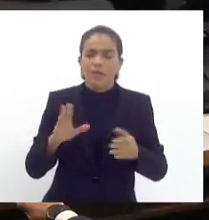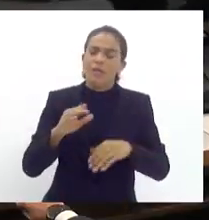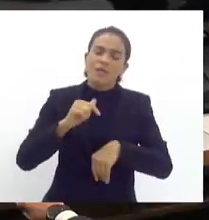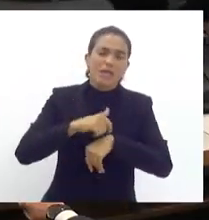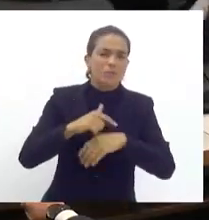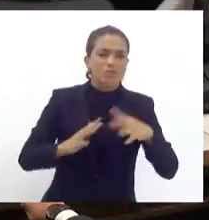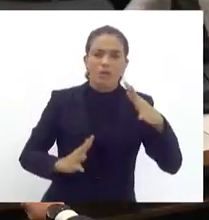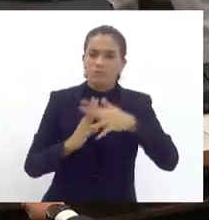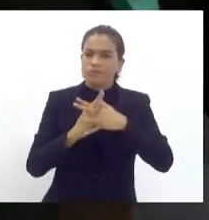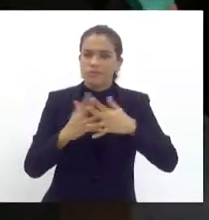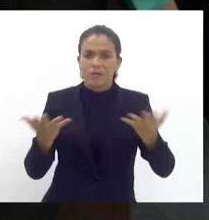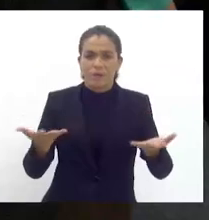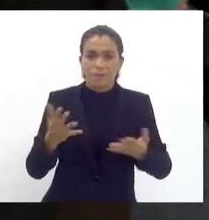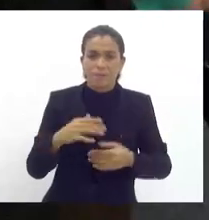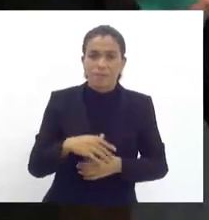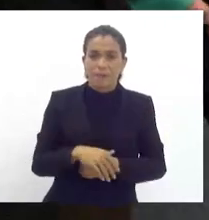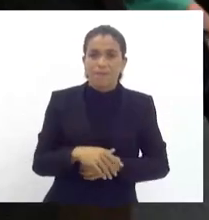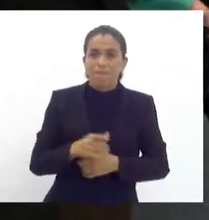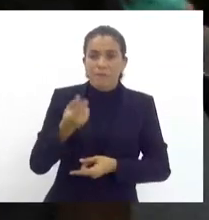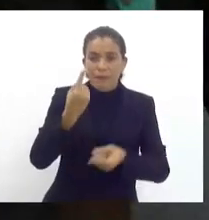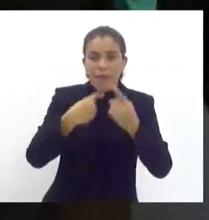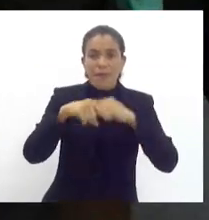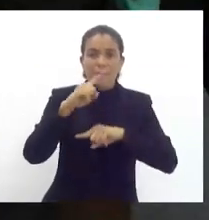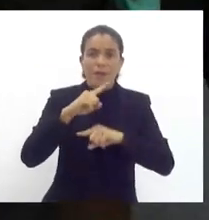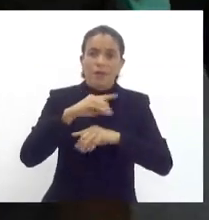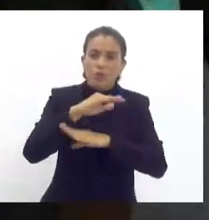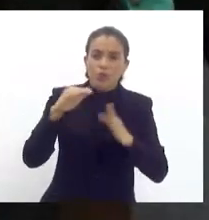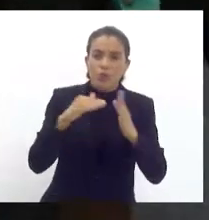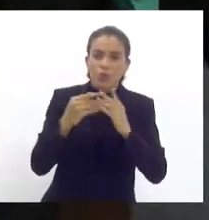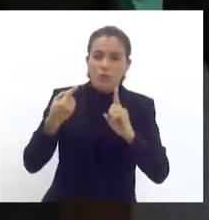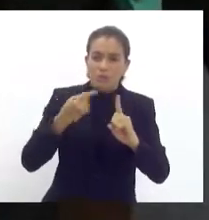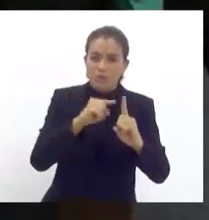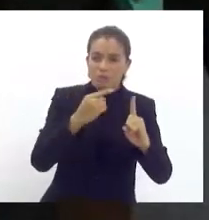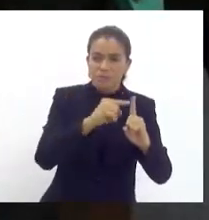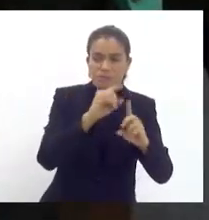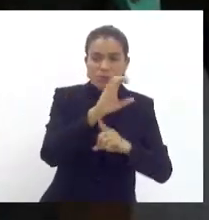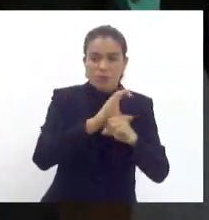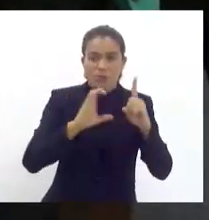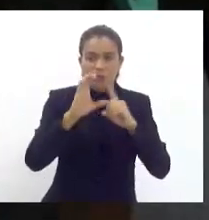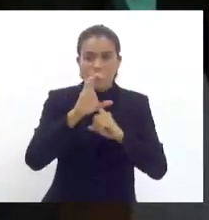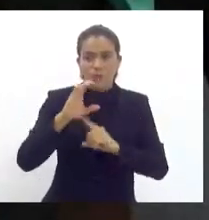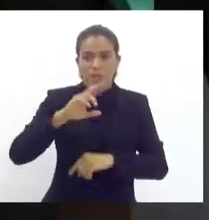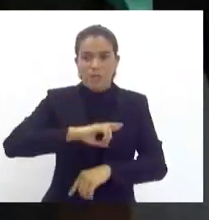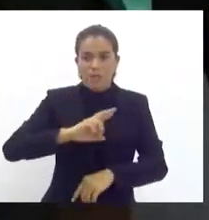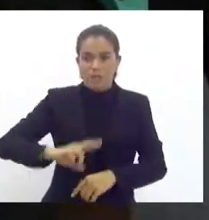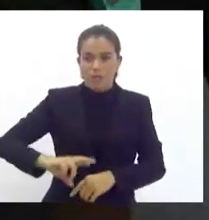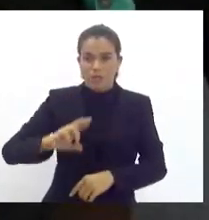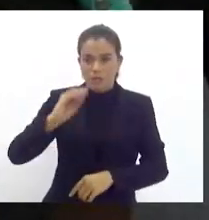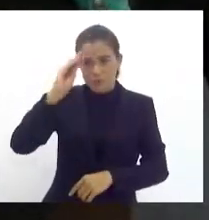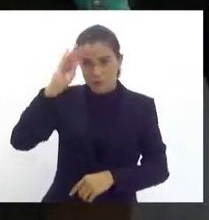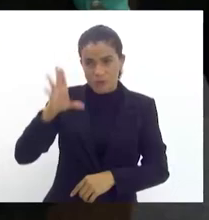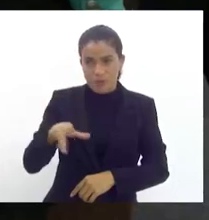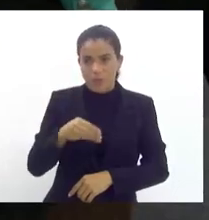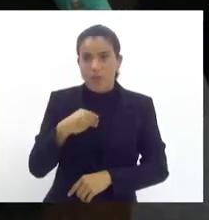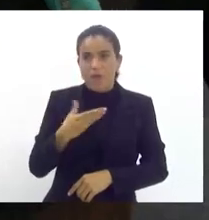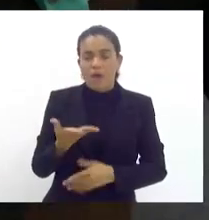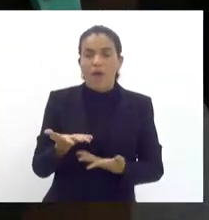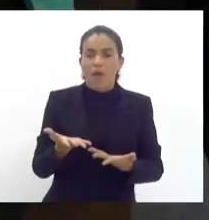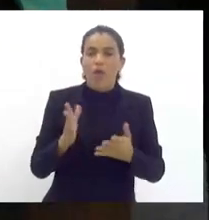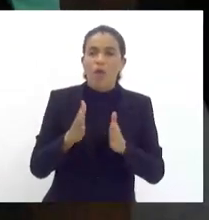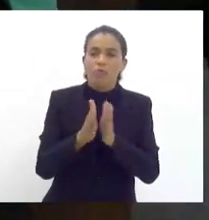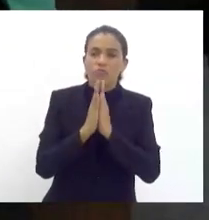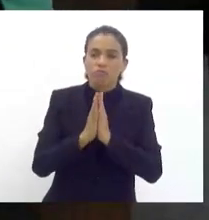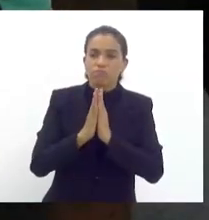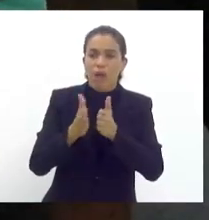de reparar historicamente toda a perseguição contra Os cultos de religiões de matriz africana nesse sentido faça